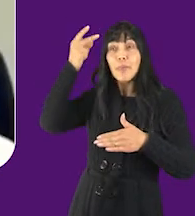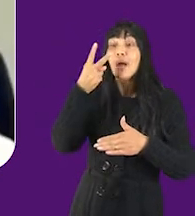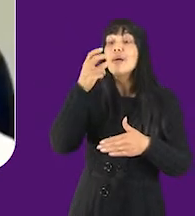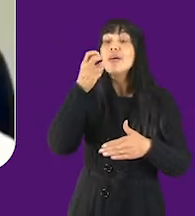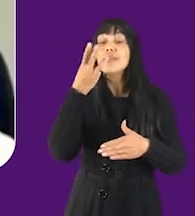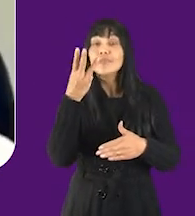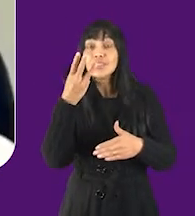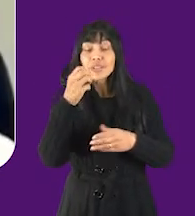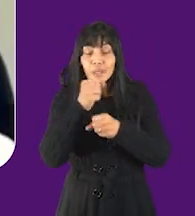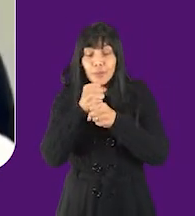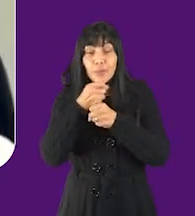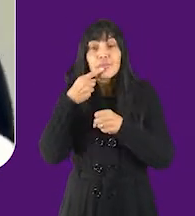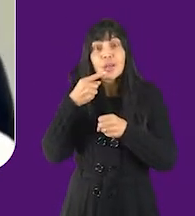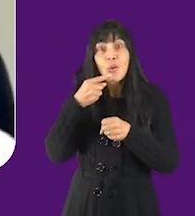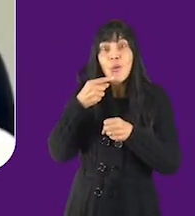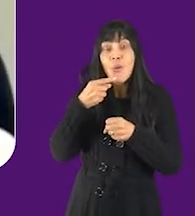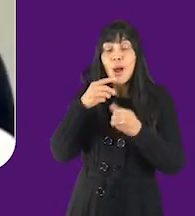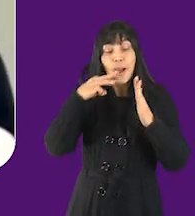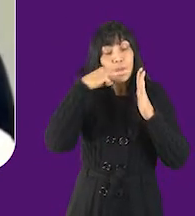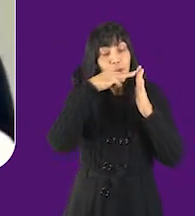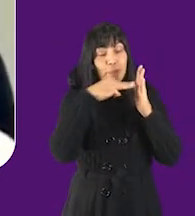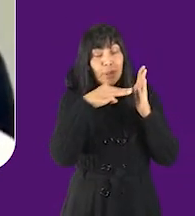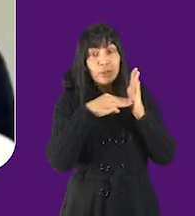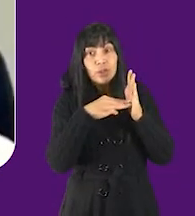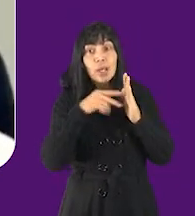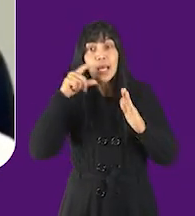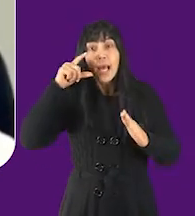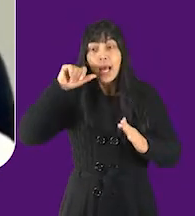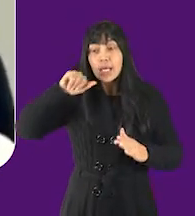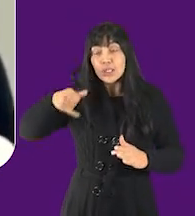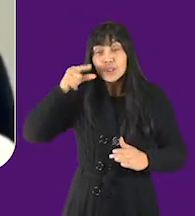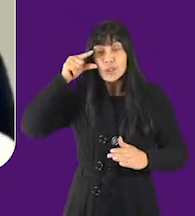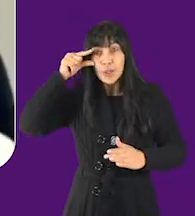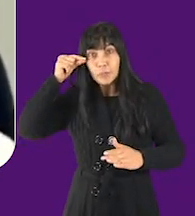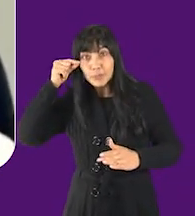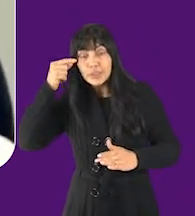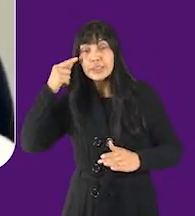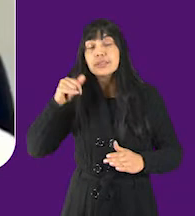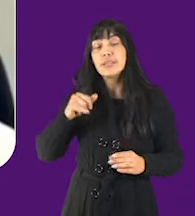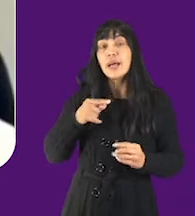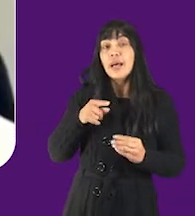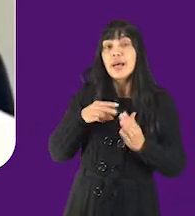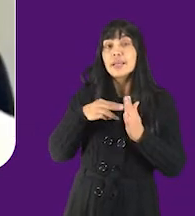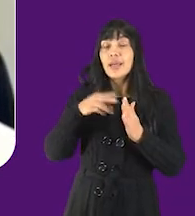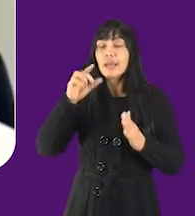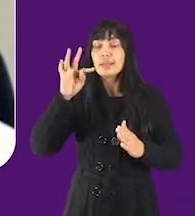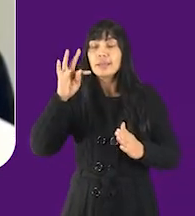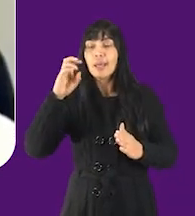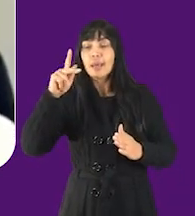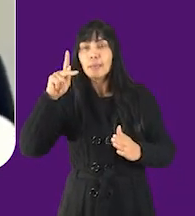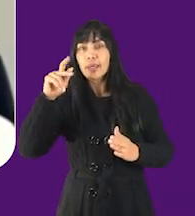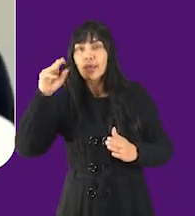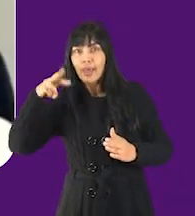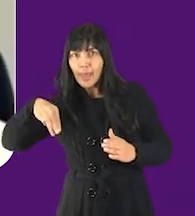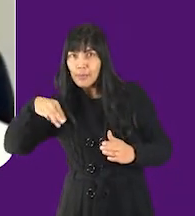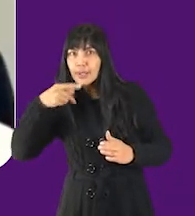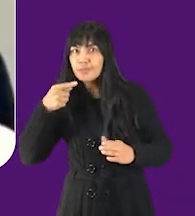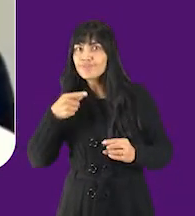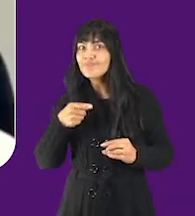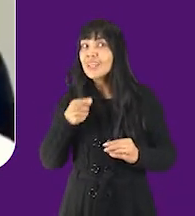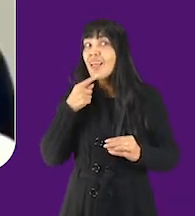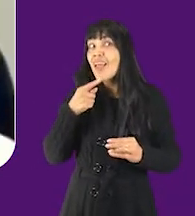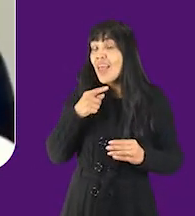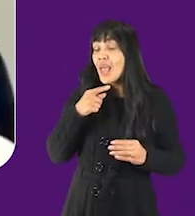atrás, adotar a metodologia japonesa chamada TPM, que é a sigla em inglês para Manutenção Produtiva Total,